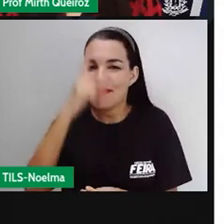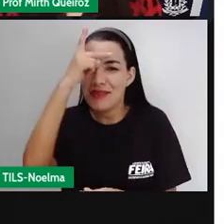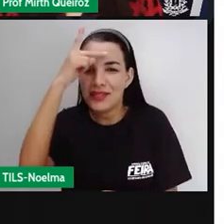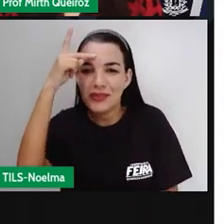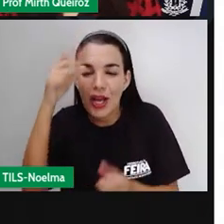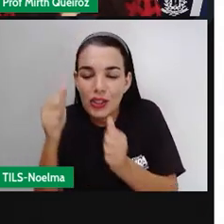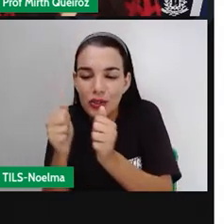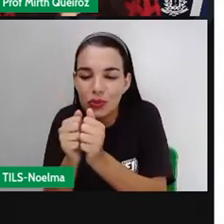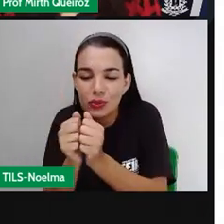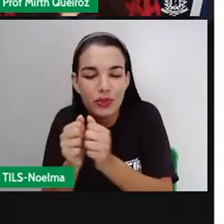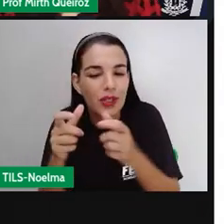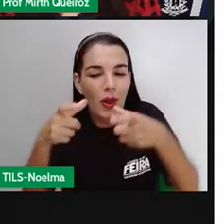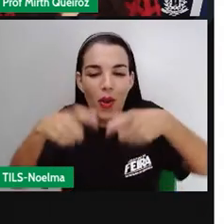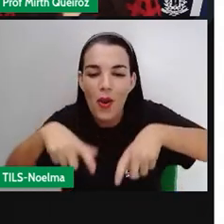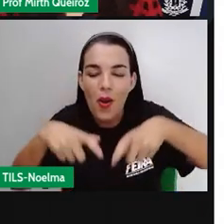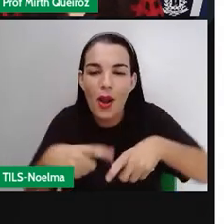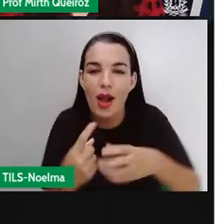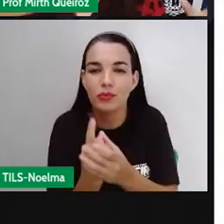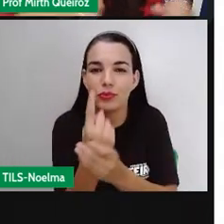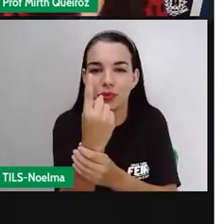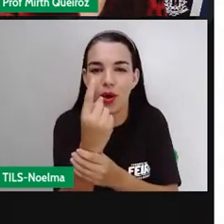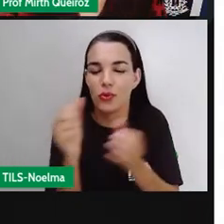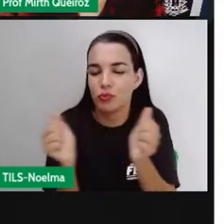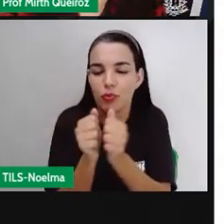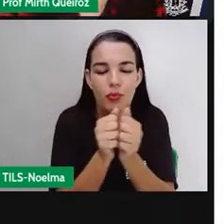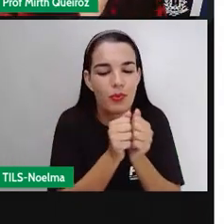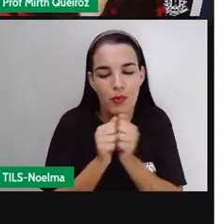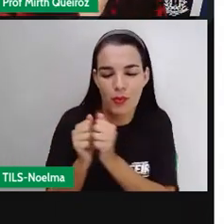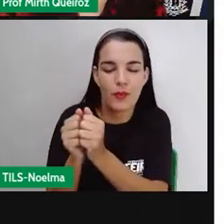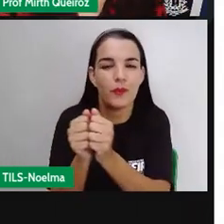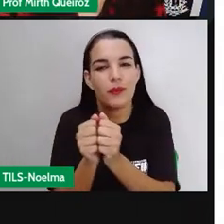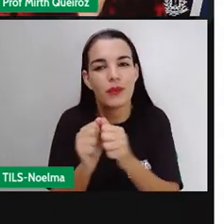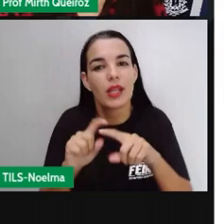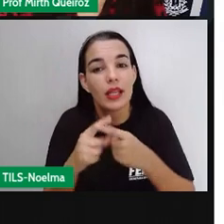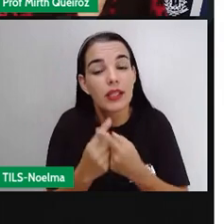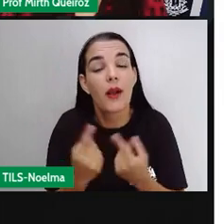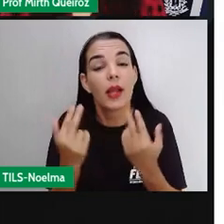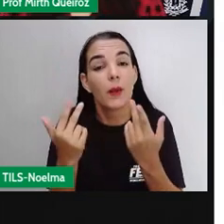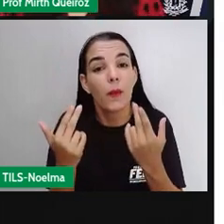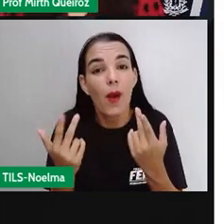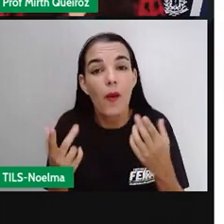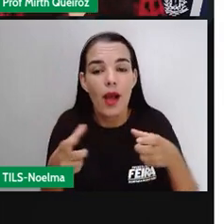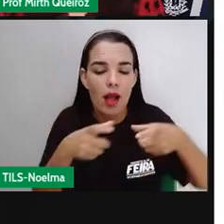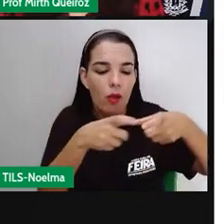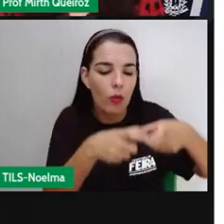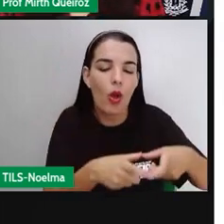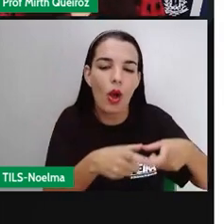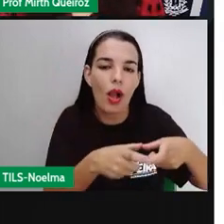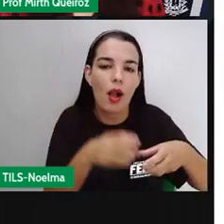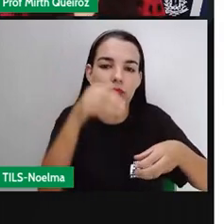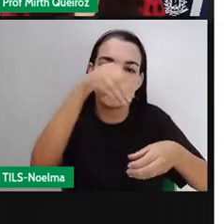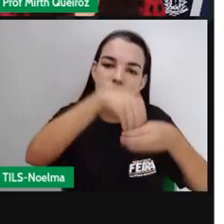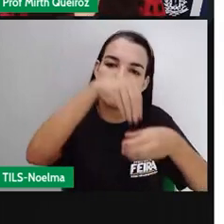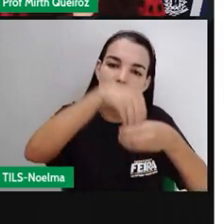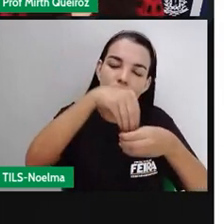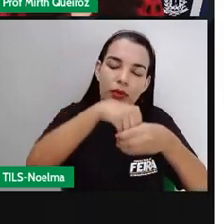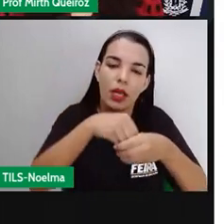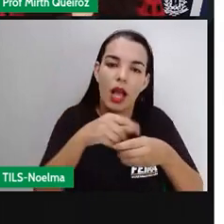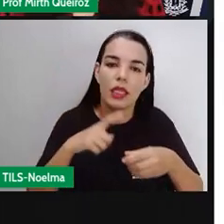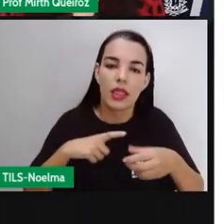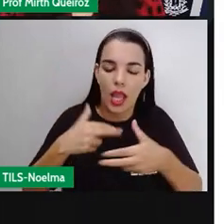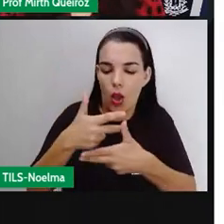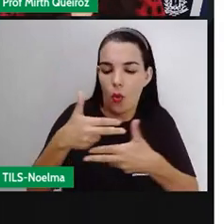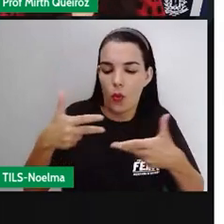também com as substâncias, quando a gente coloca elas juntas, dentro de um recipiente, elas estariam